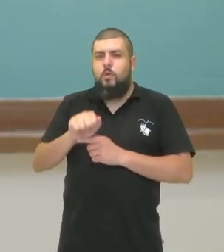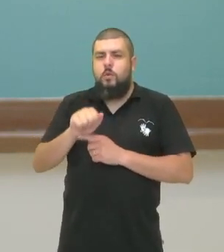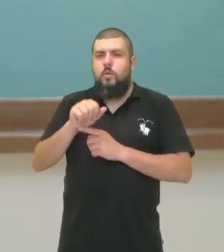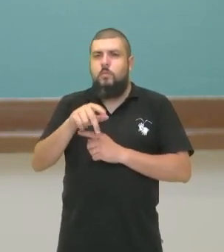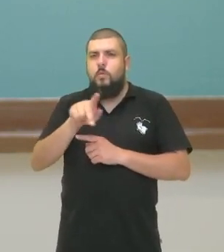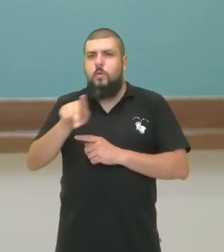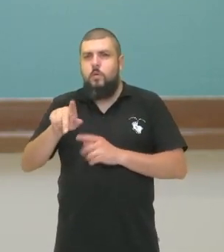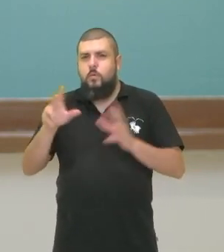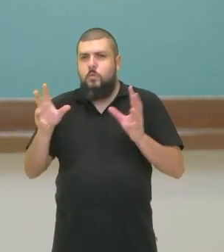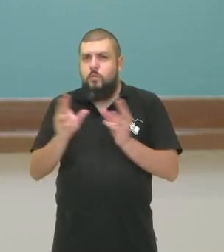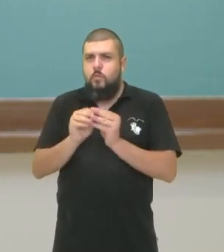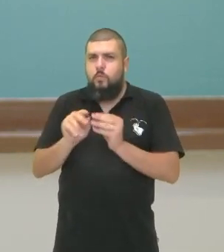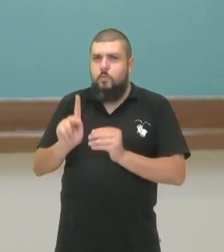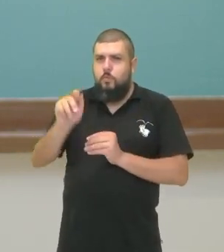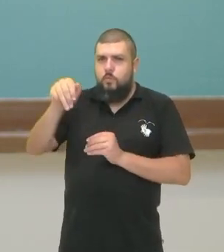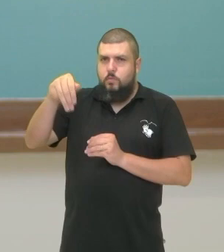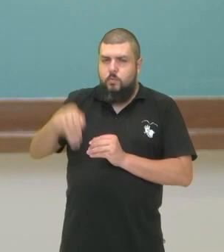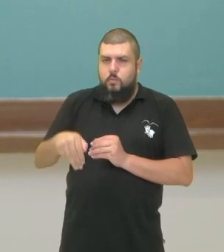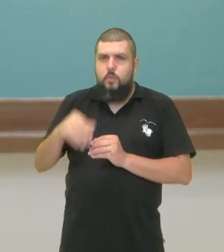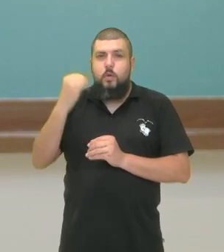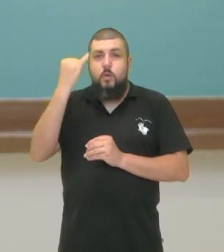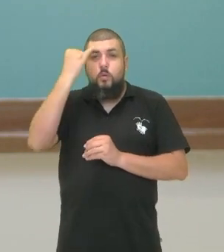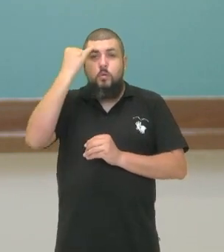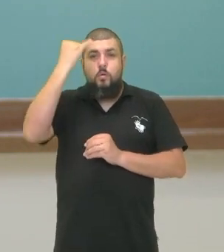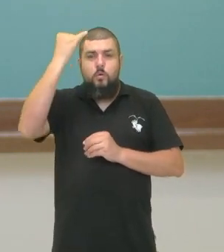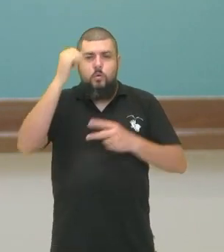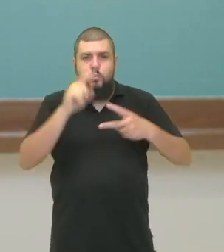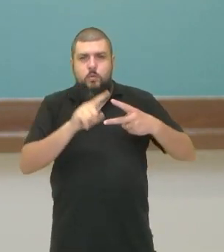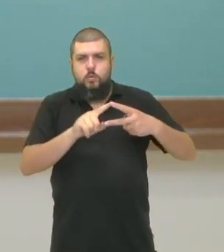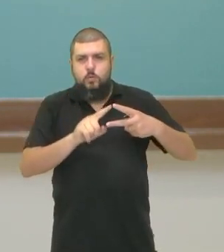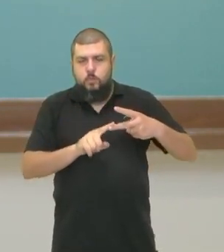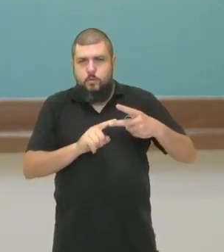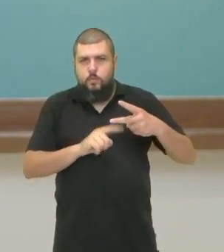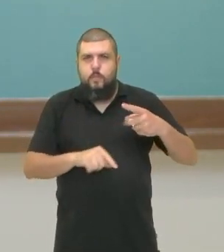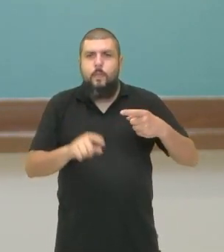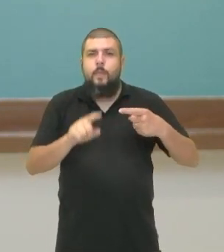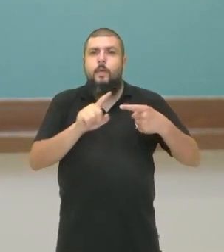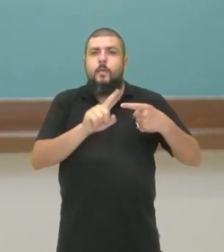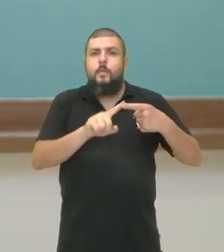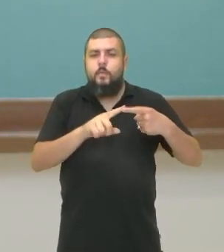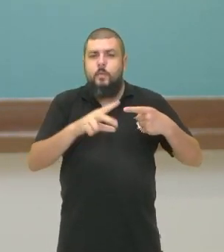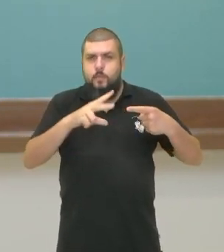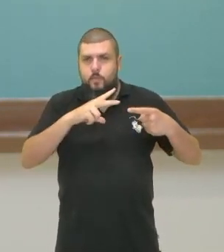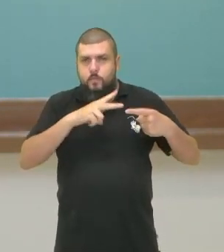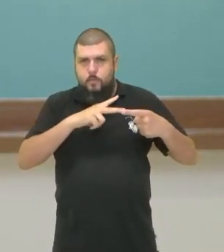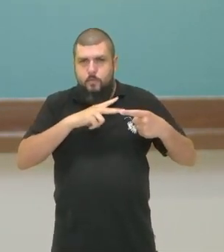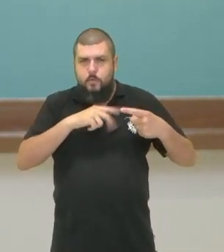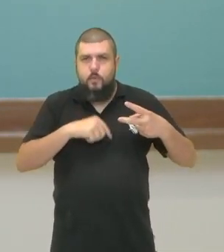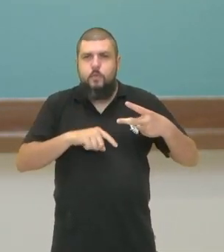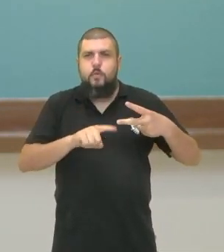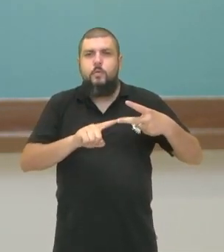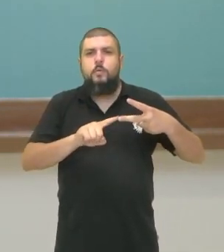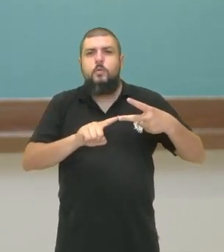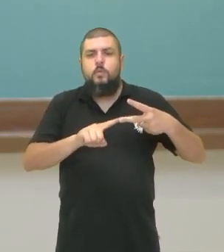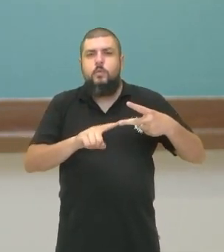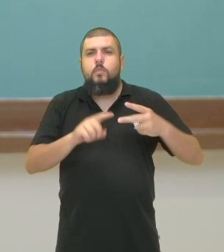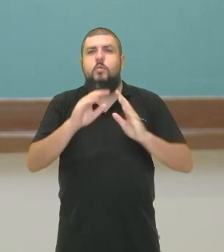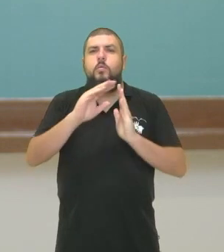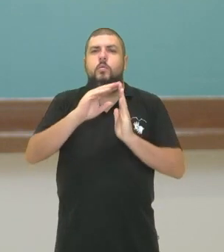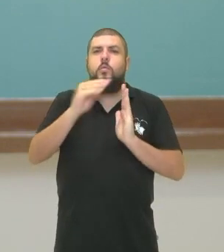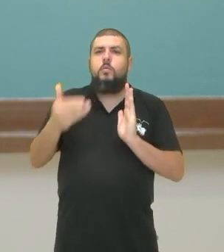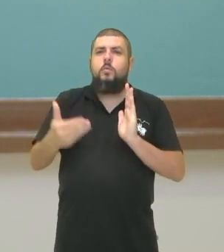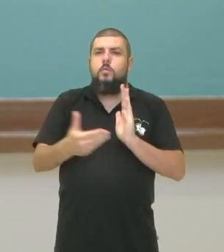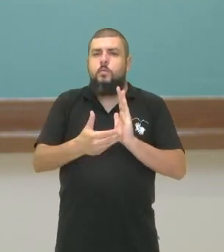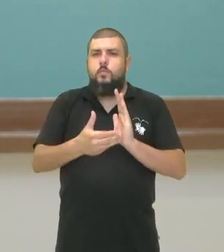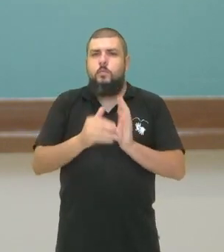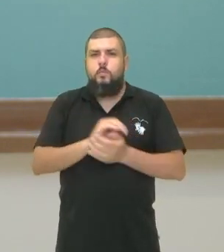grandes particularidades, né? A primeira é o particular mesmo, a do indivíduo, e a outra, a total,